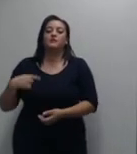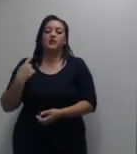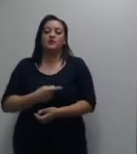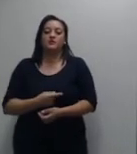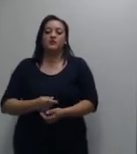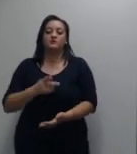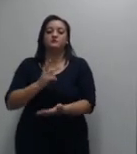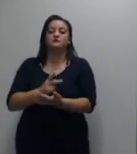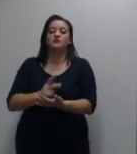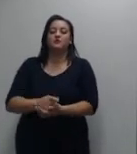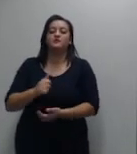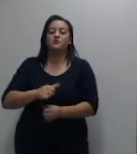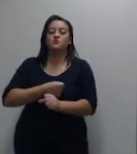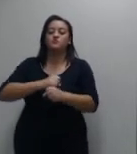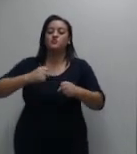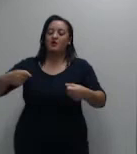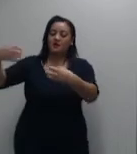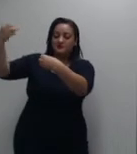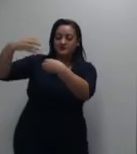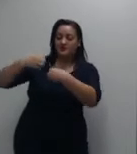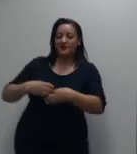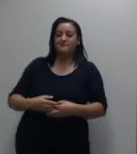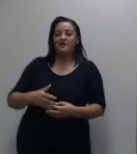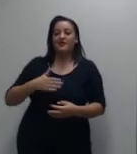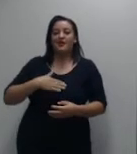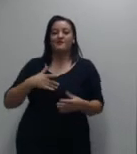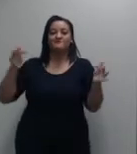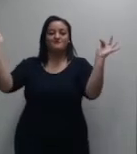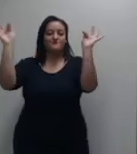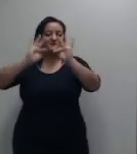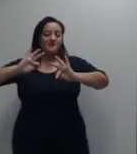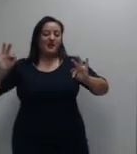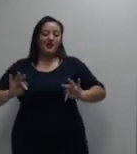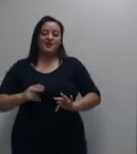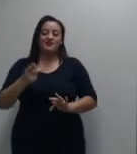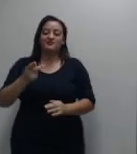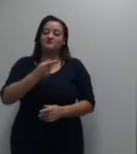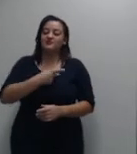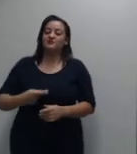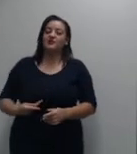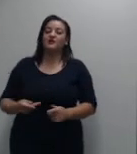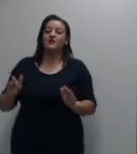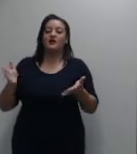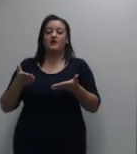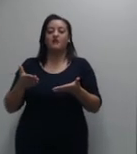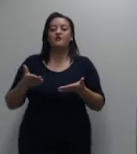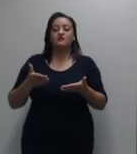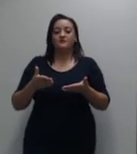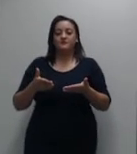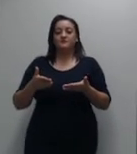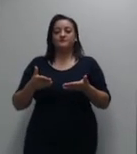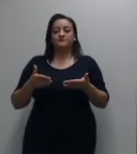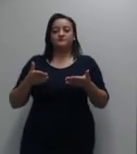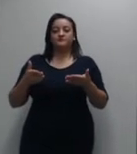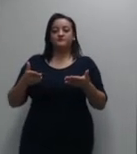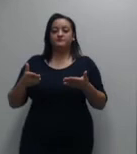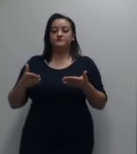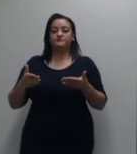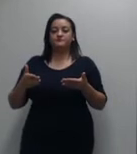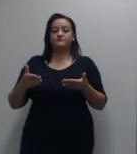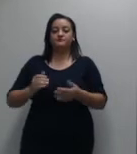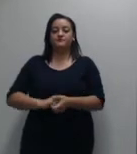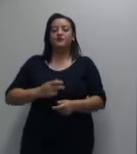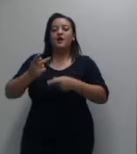uma um grande ensinamento eu fico muito feliz na presença de vossa excelência e vou fazer aqui é o